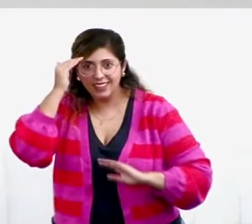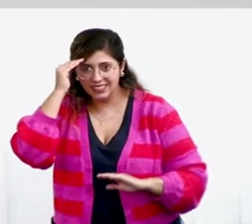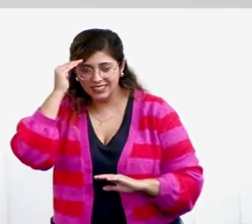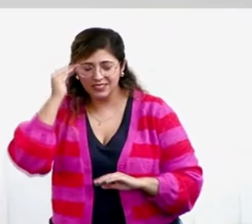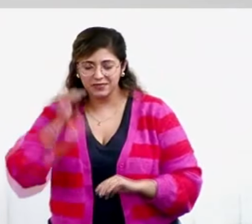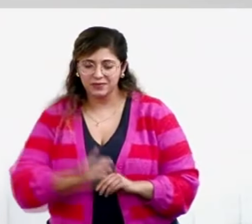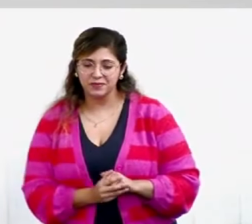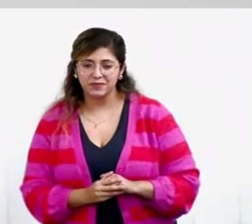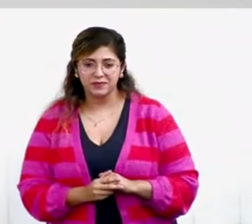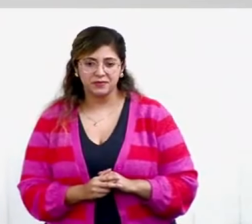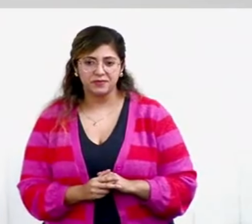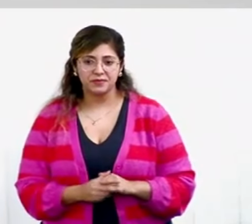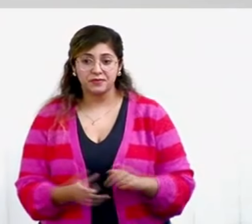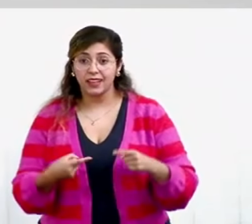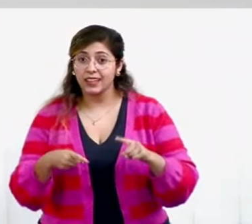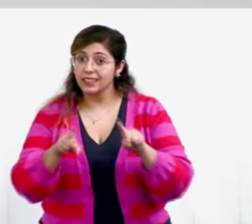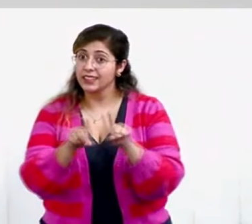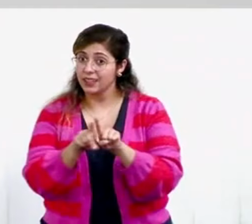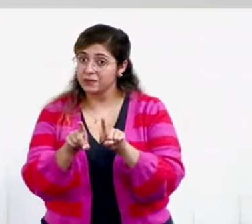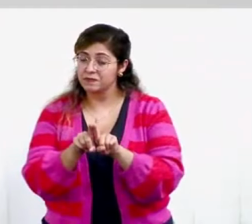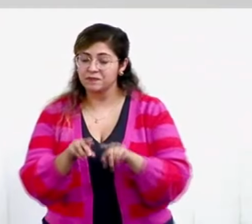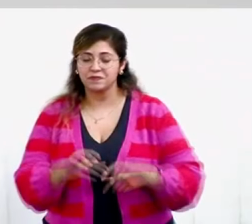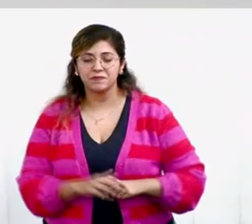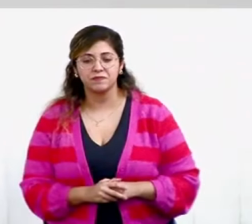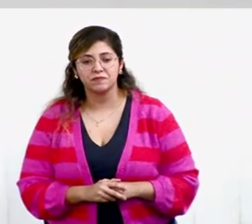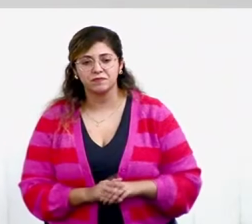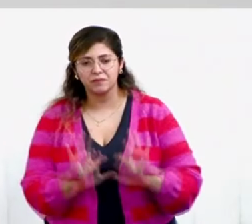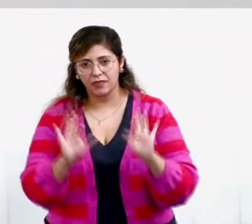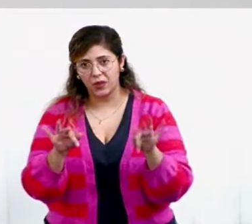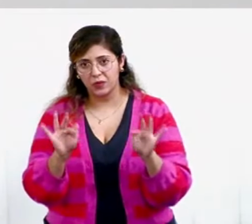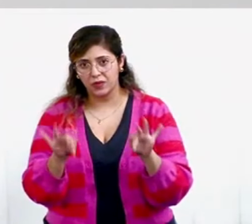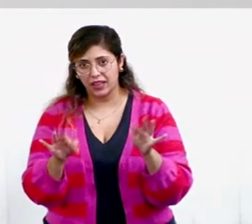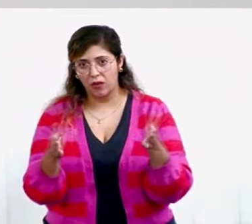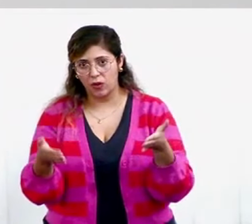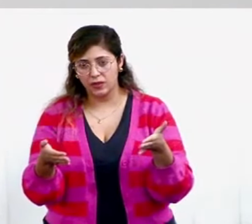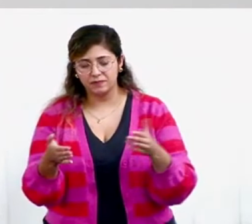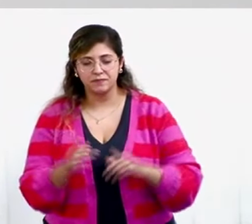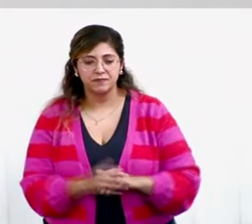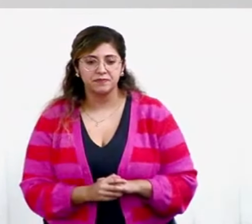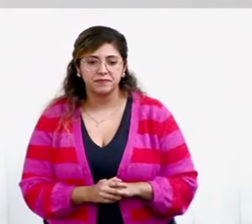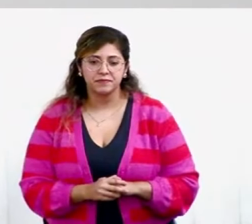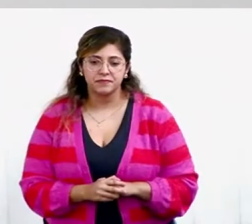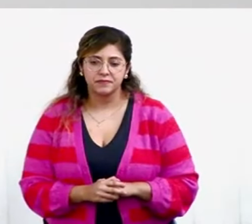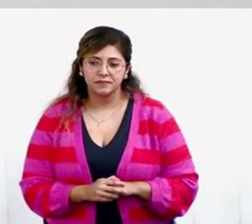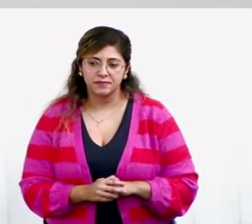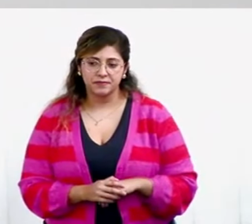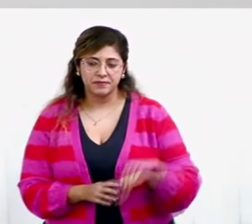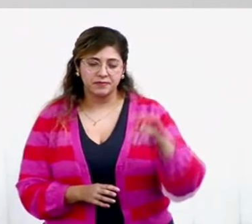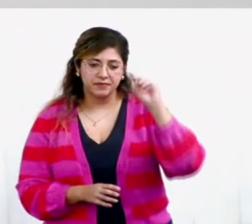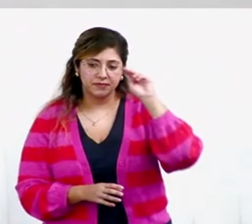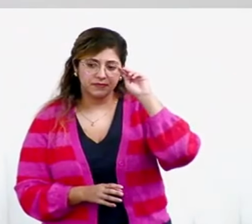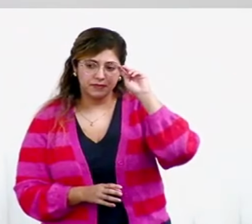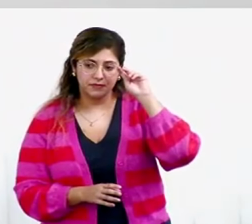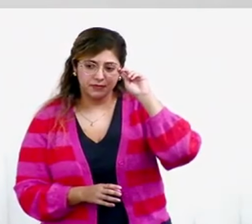Por isso, queridos, eu termino o nosso sermão